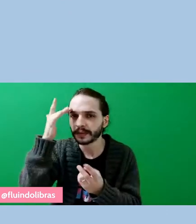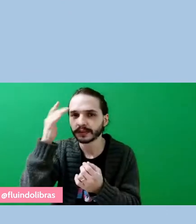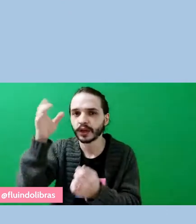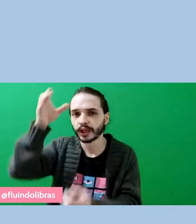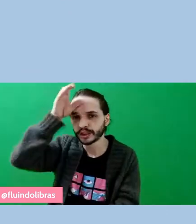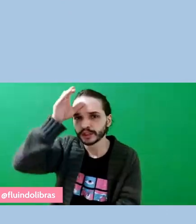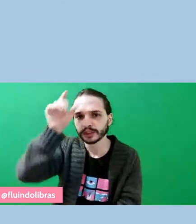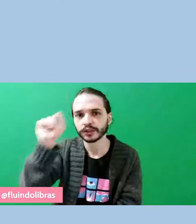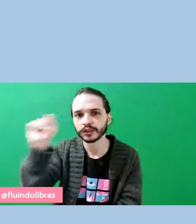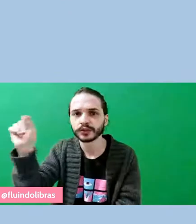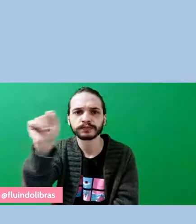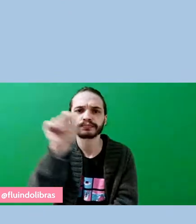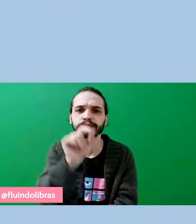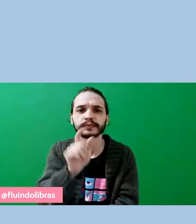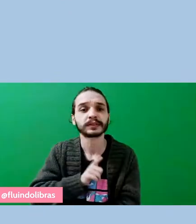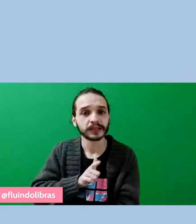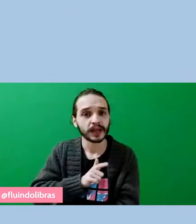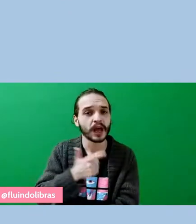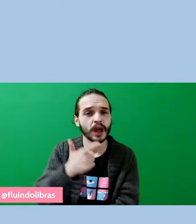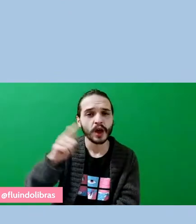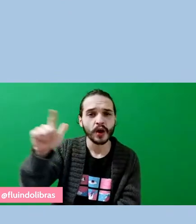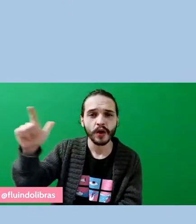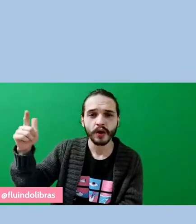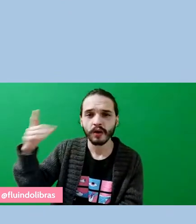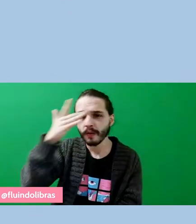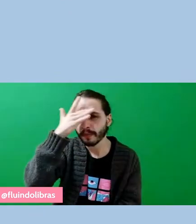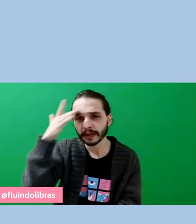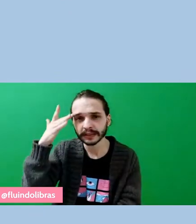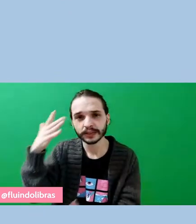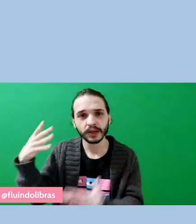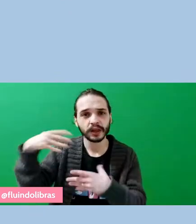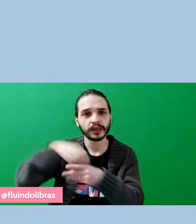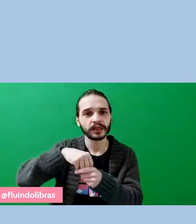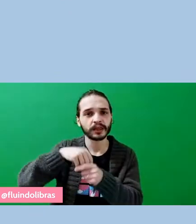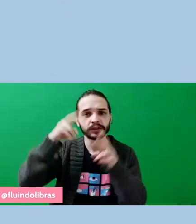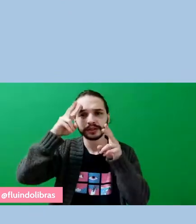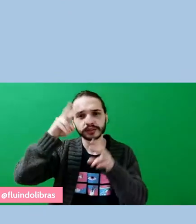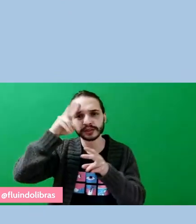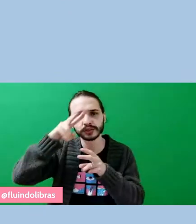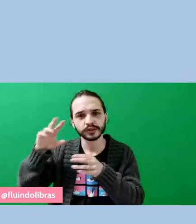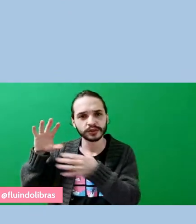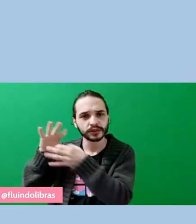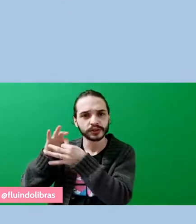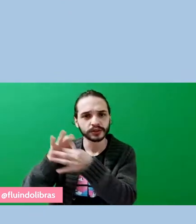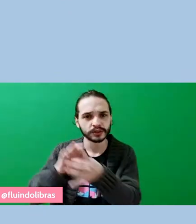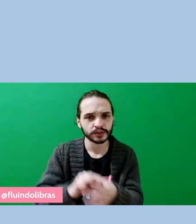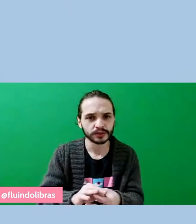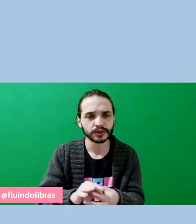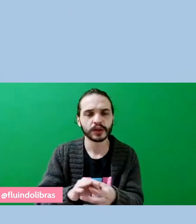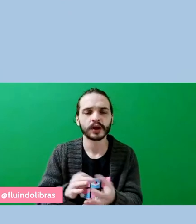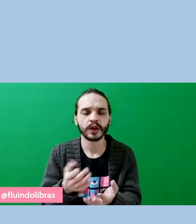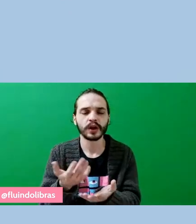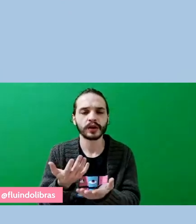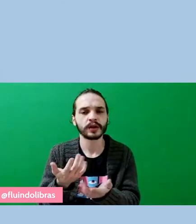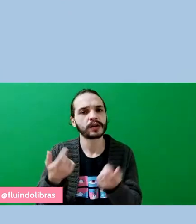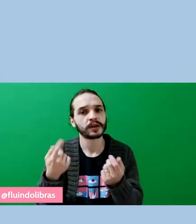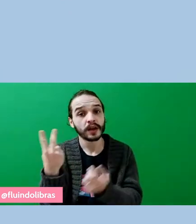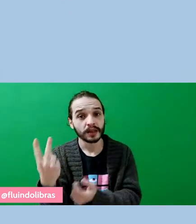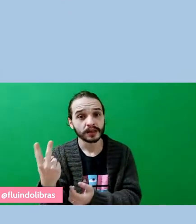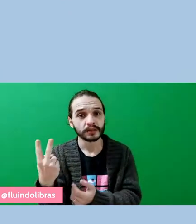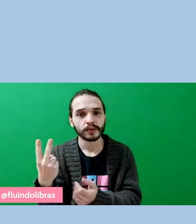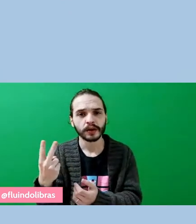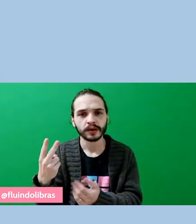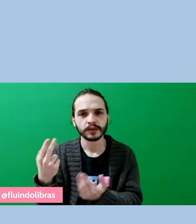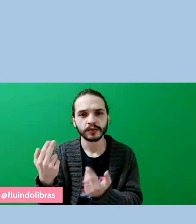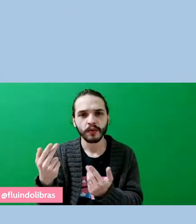daquela, que namora. Enfim, existe um universo gigante ali de pessoas, e de alguma maneira essas duas personalidades